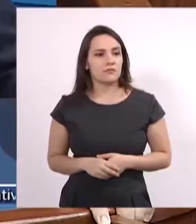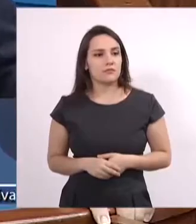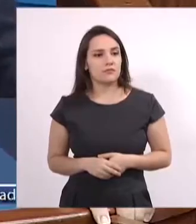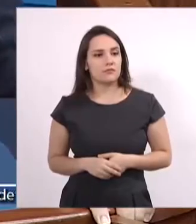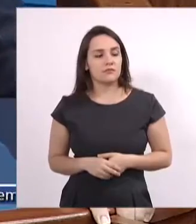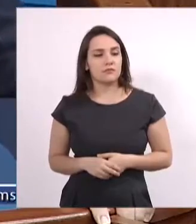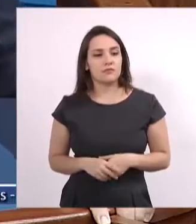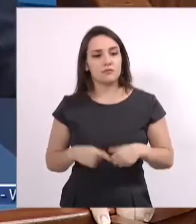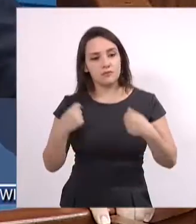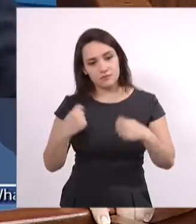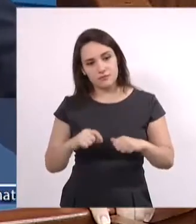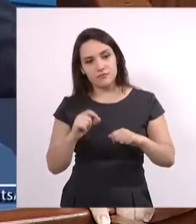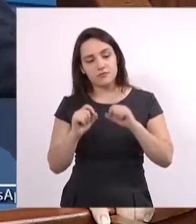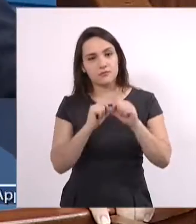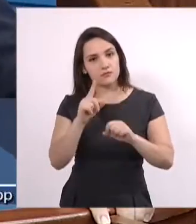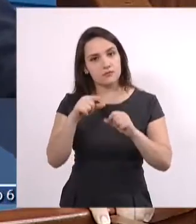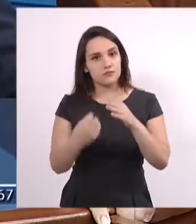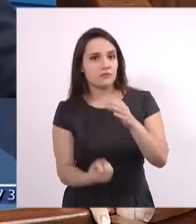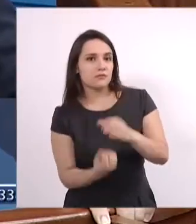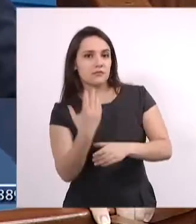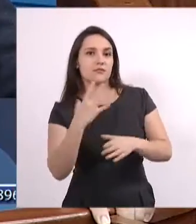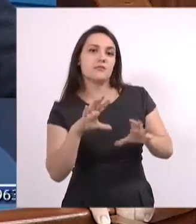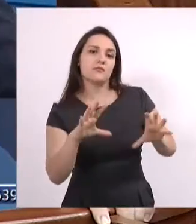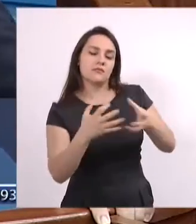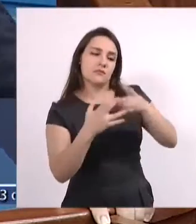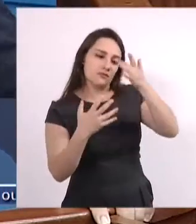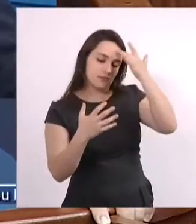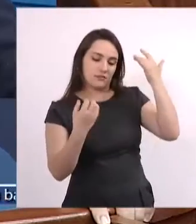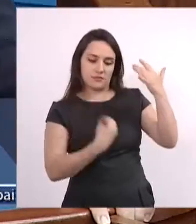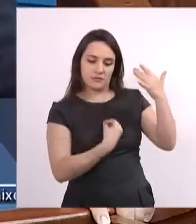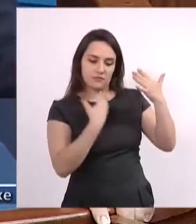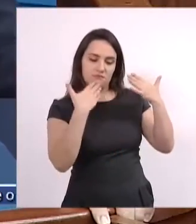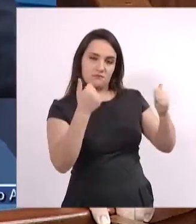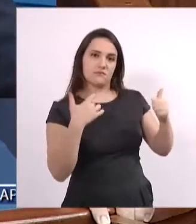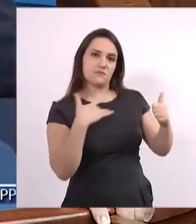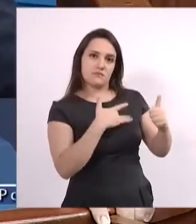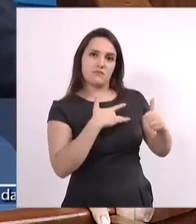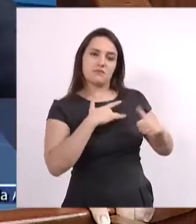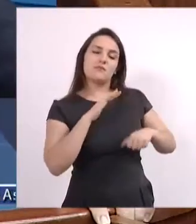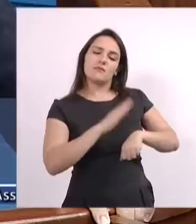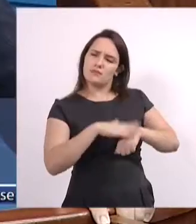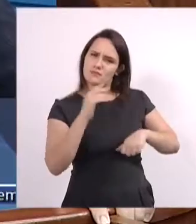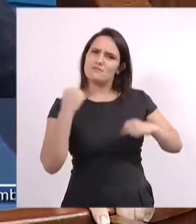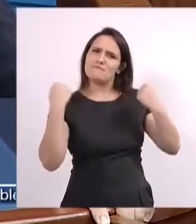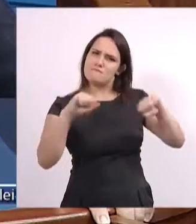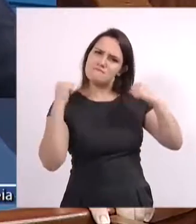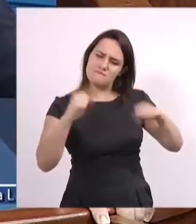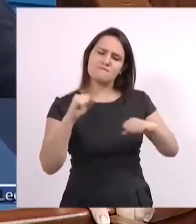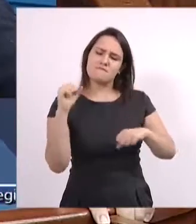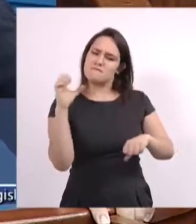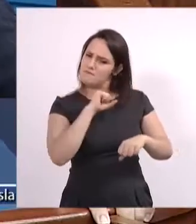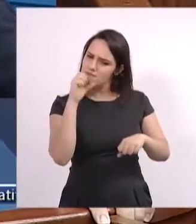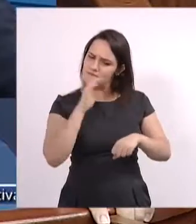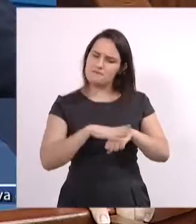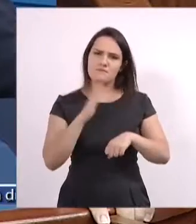grupos para ter uma vida mais ativa, mais saudável, com mais exercícios